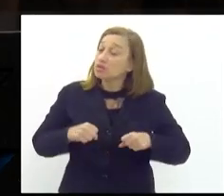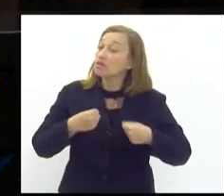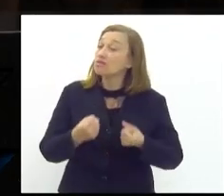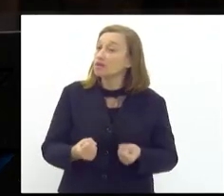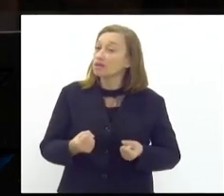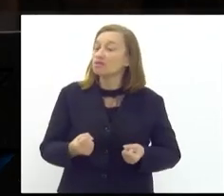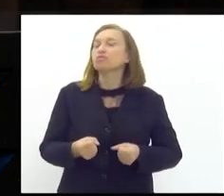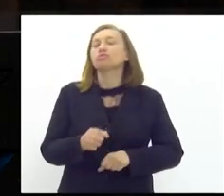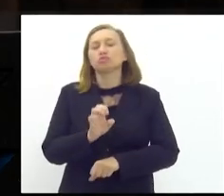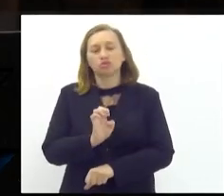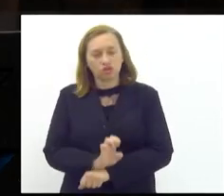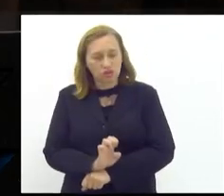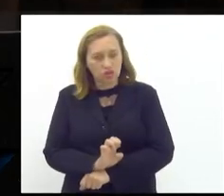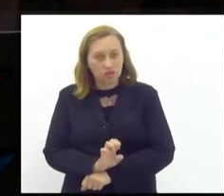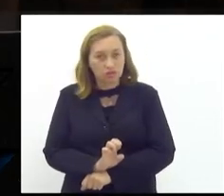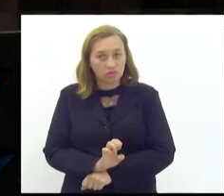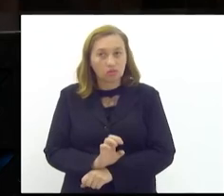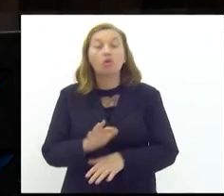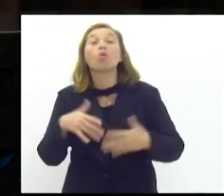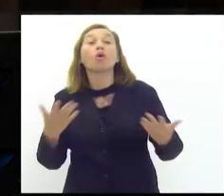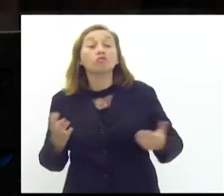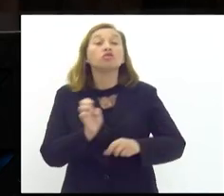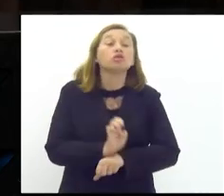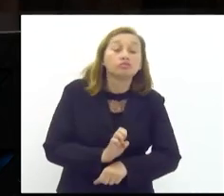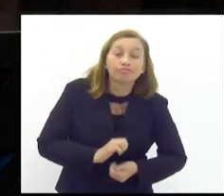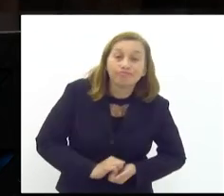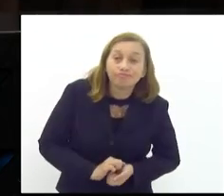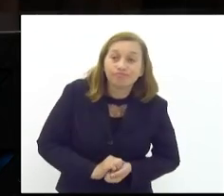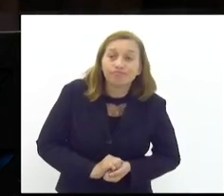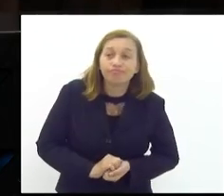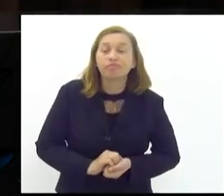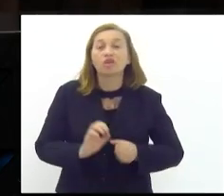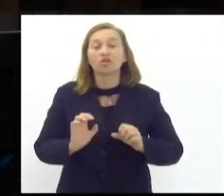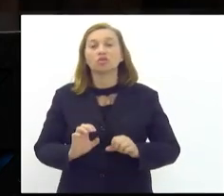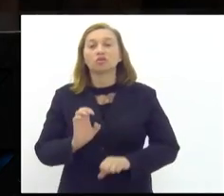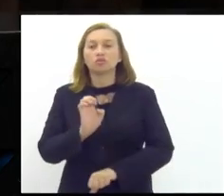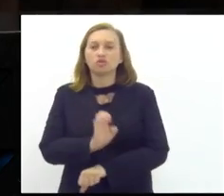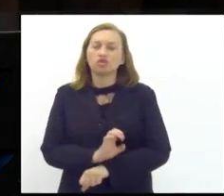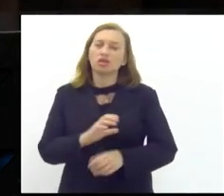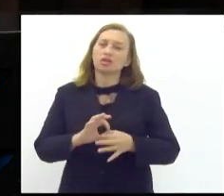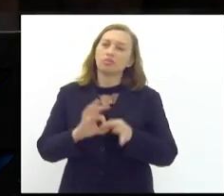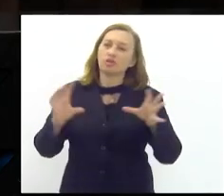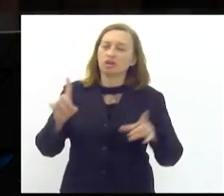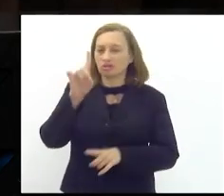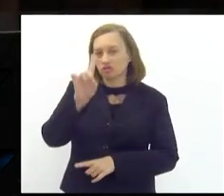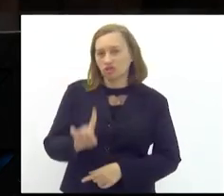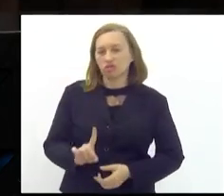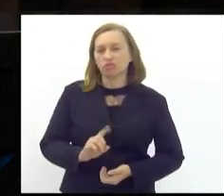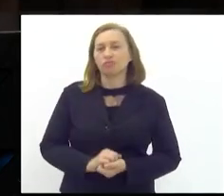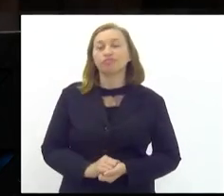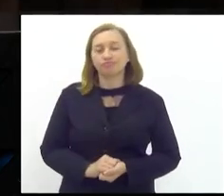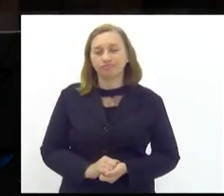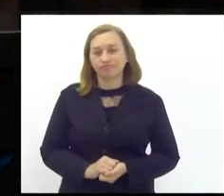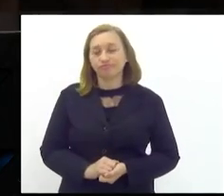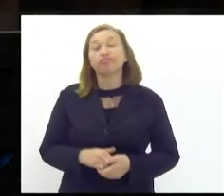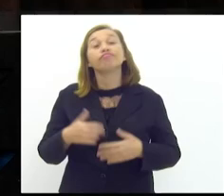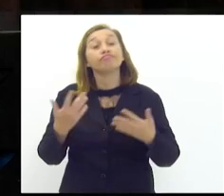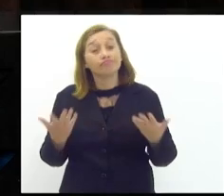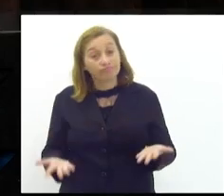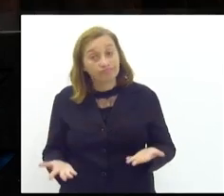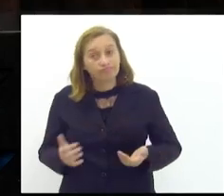do estado e de que estado do Estado democrático de direito então